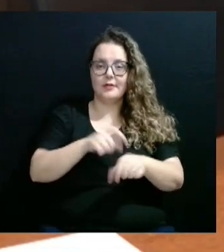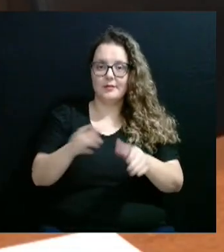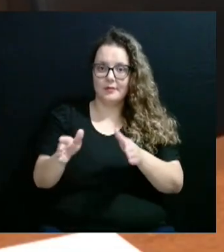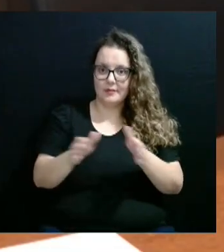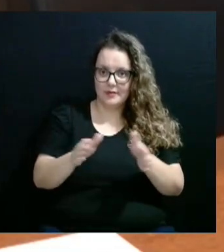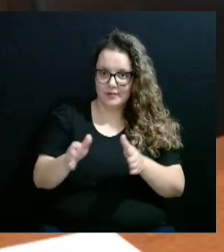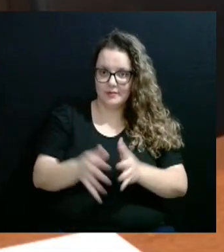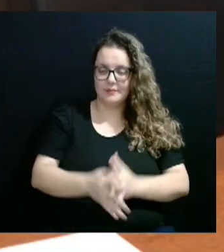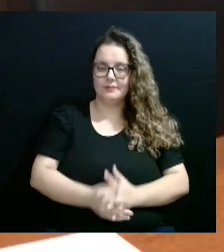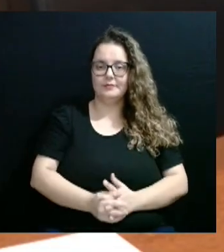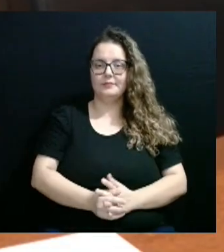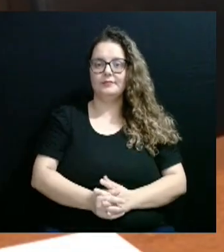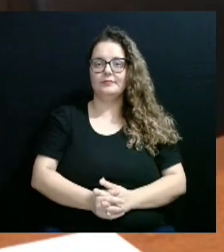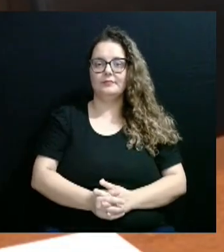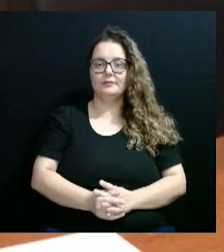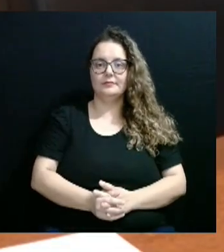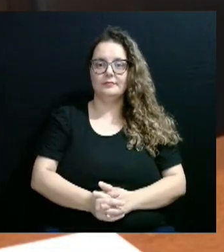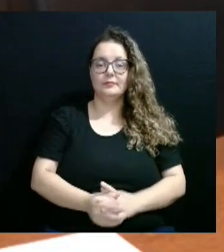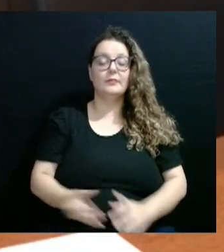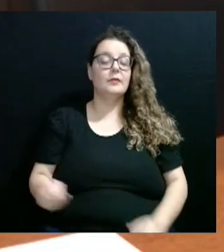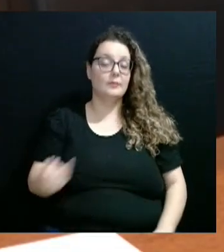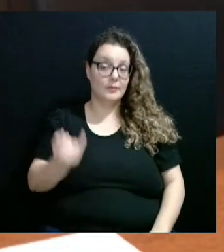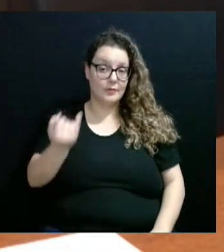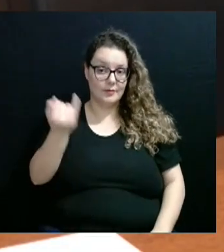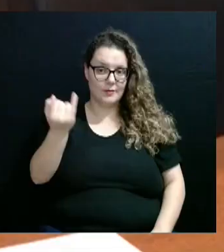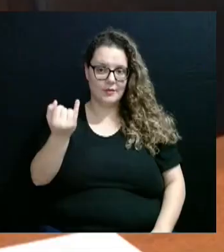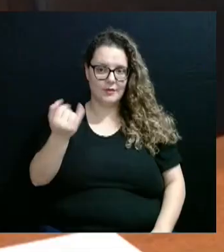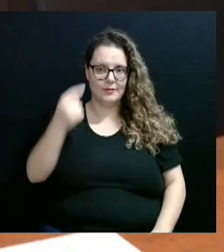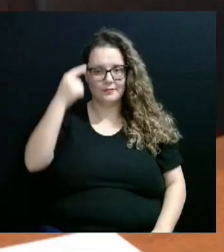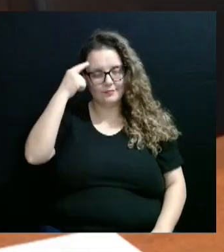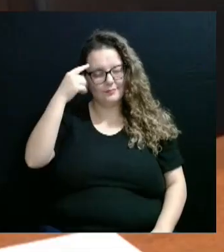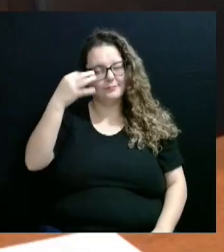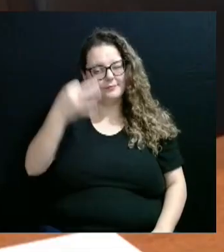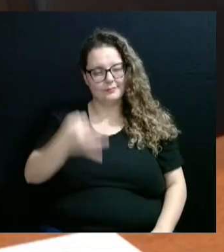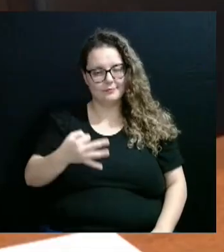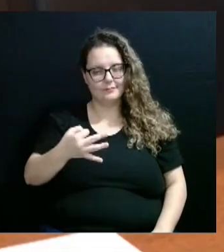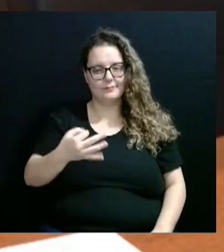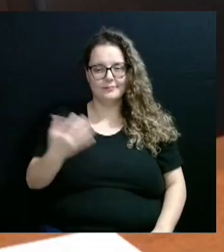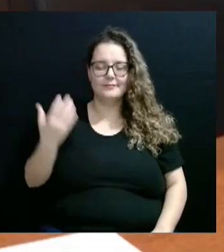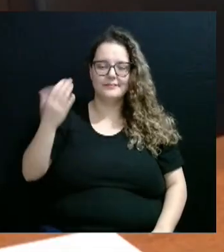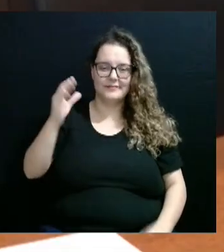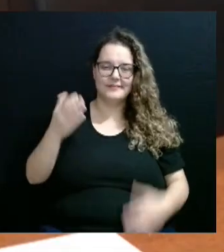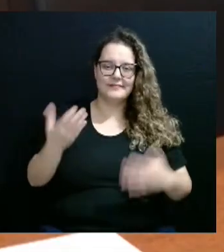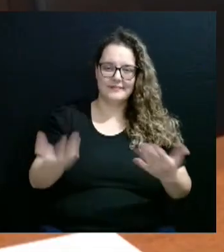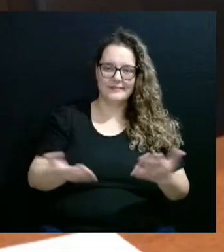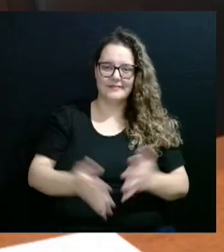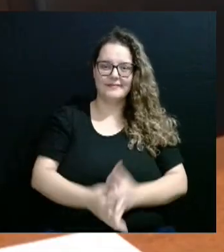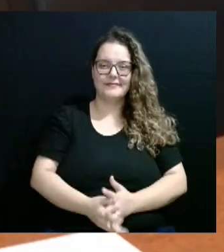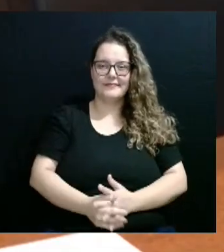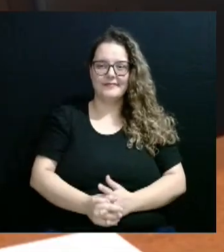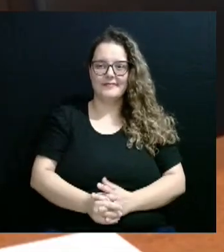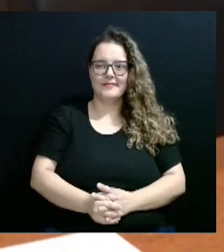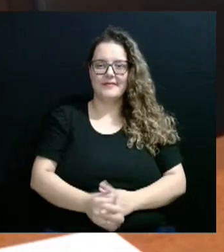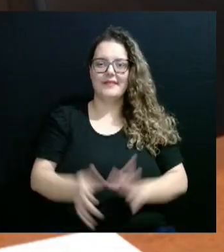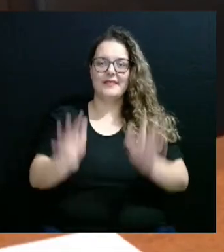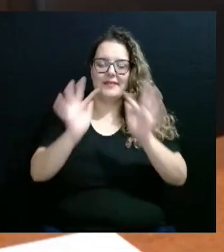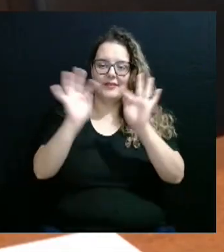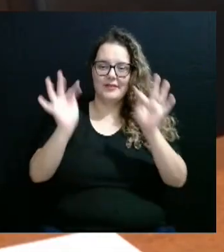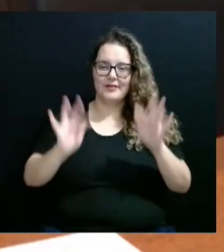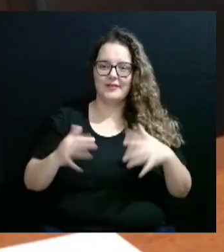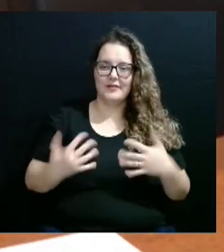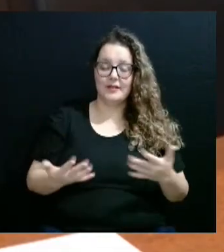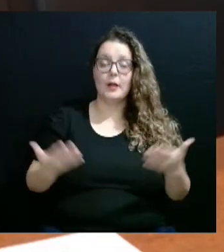um momento bastante importante, ideal para a gente poder fazer o lançamento. Então, estou bastante feliz, porque hoje a